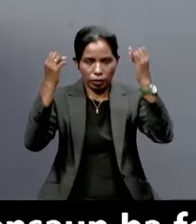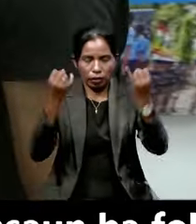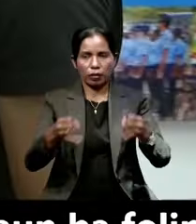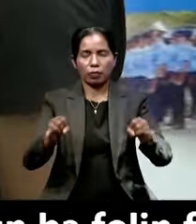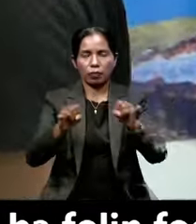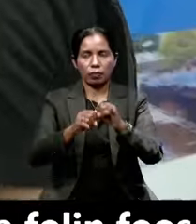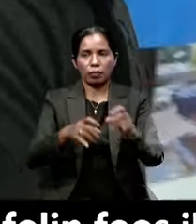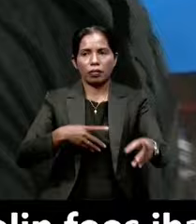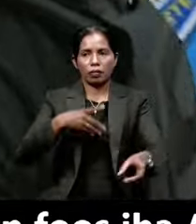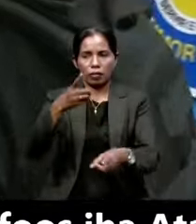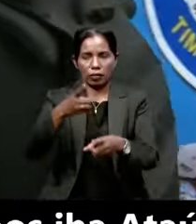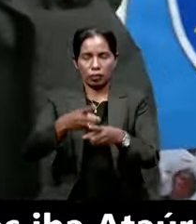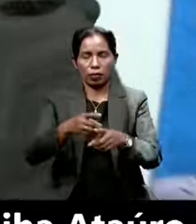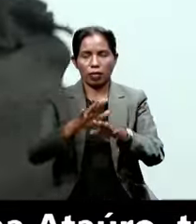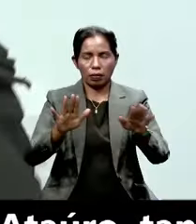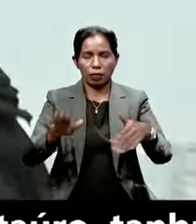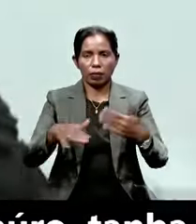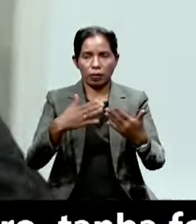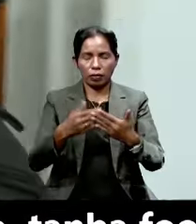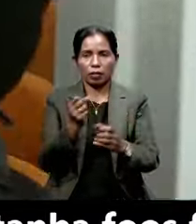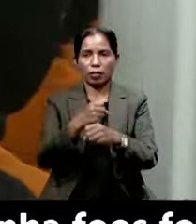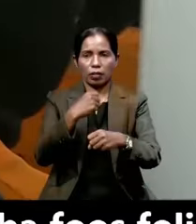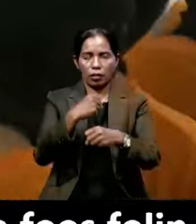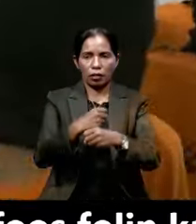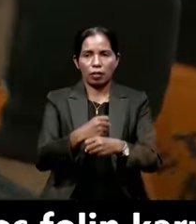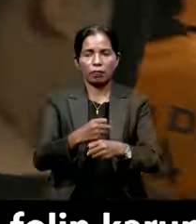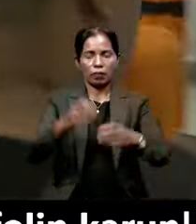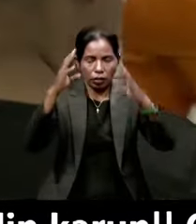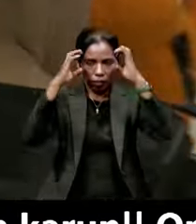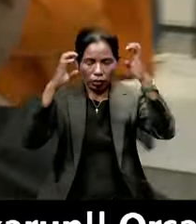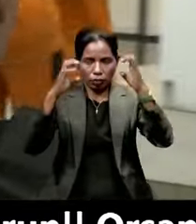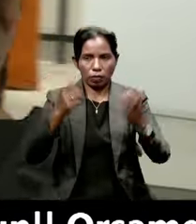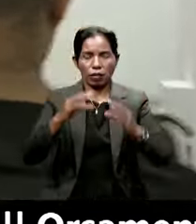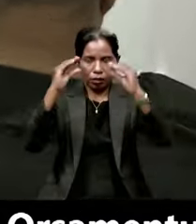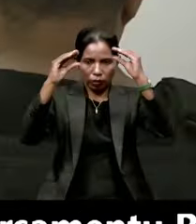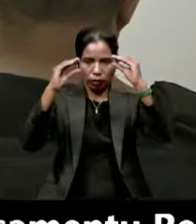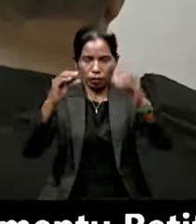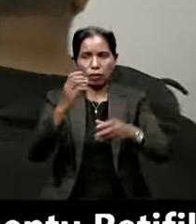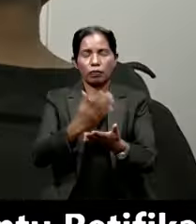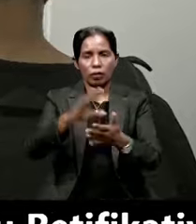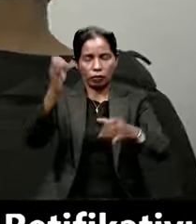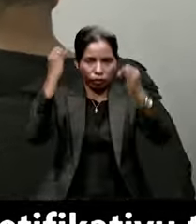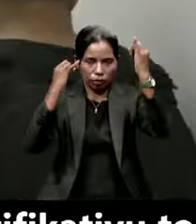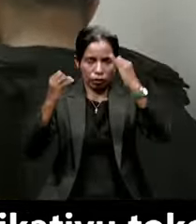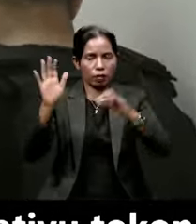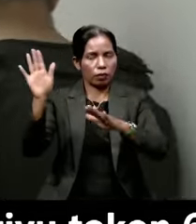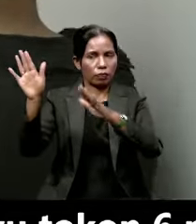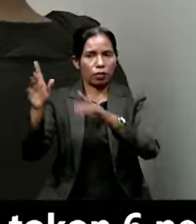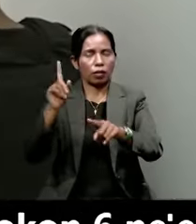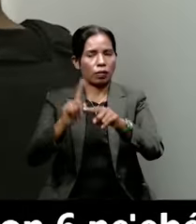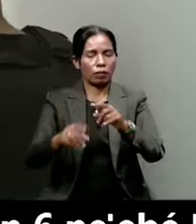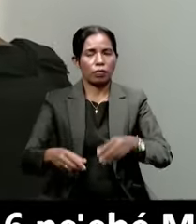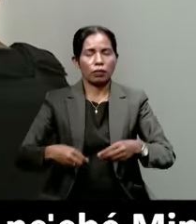ba Direito no Defeza Labarik nien ne, se halau liutan educação cívica no socialização nia base, onde labele